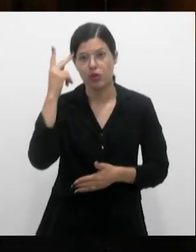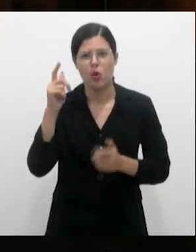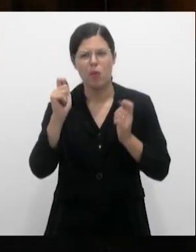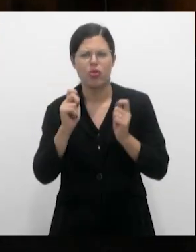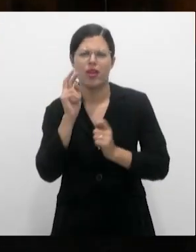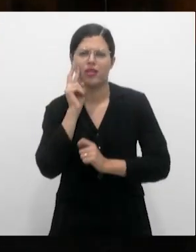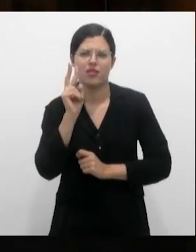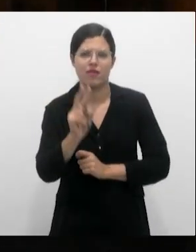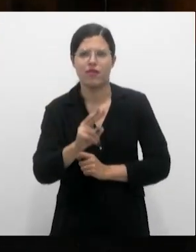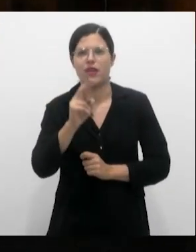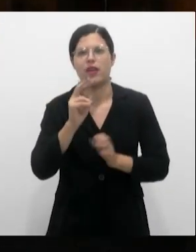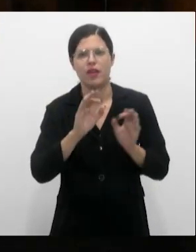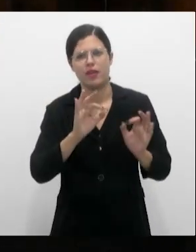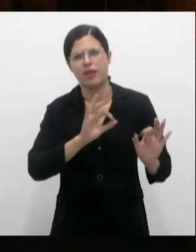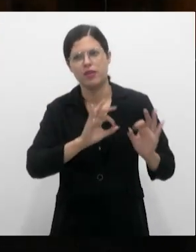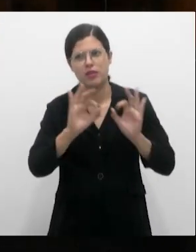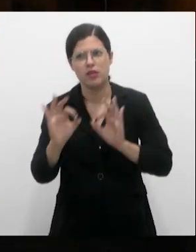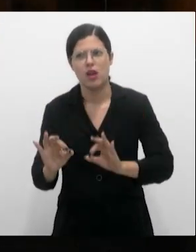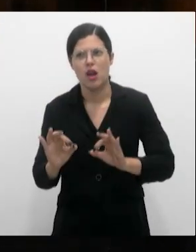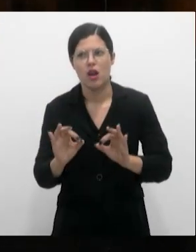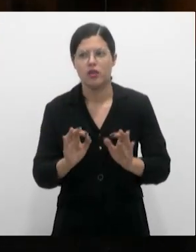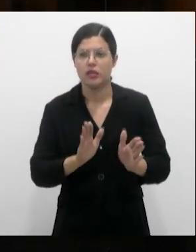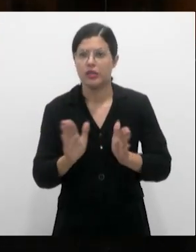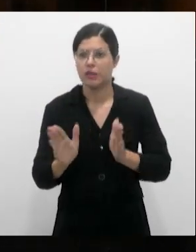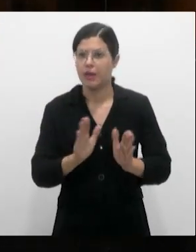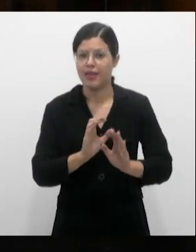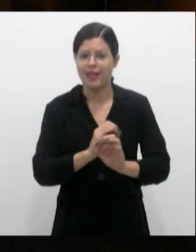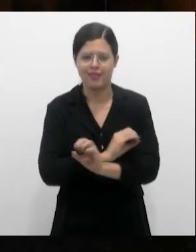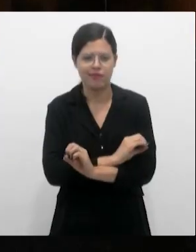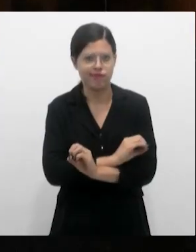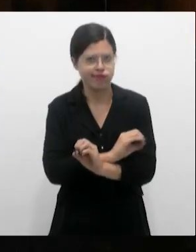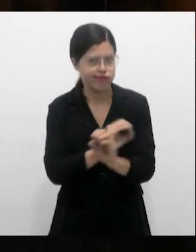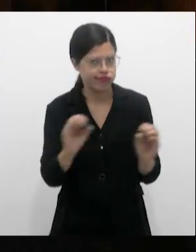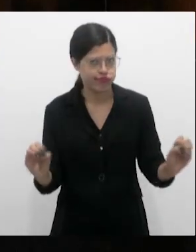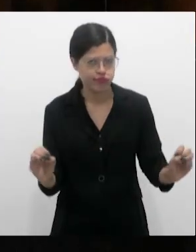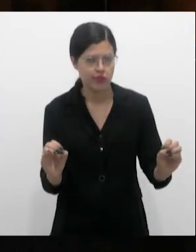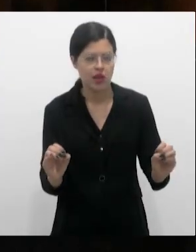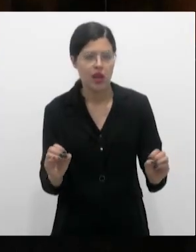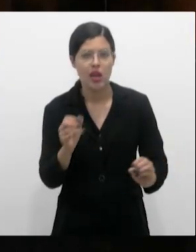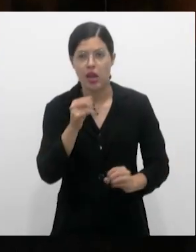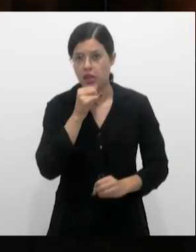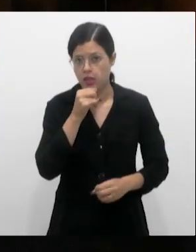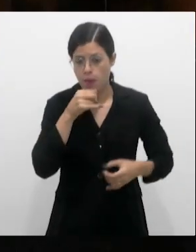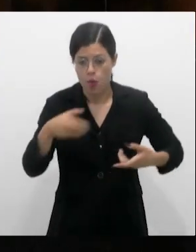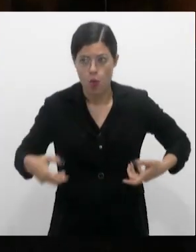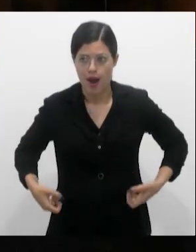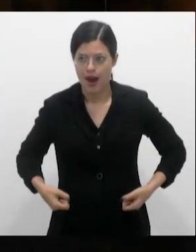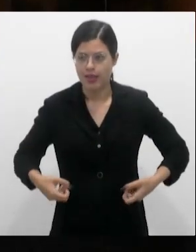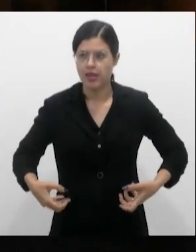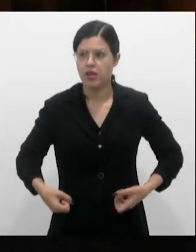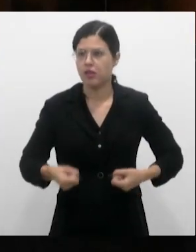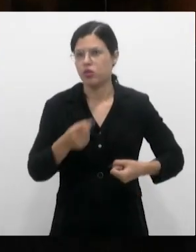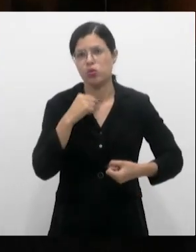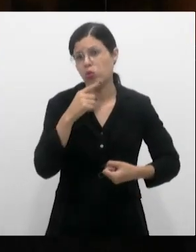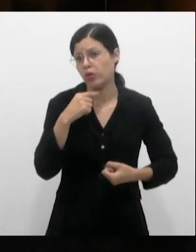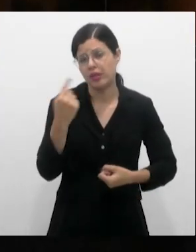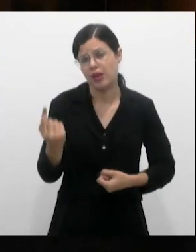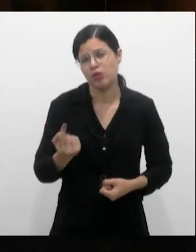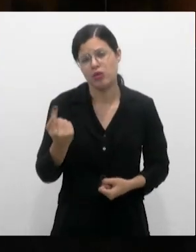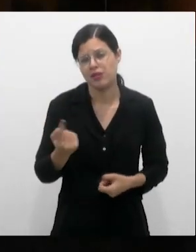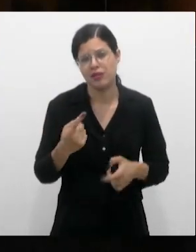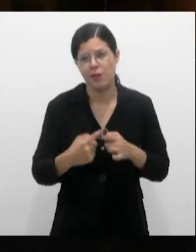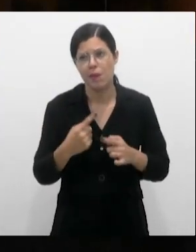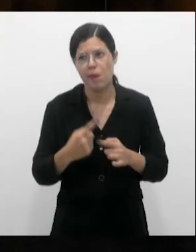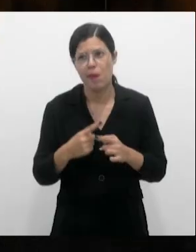demais estão nos assistindo, acessibilidade zero. Um cadeirante, por exemplo, não consegue embarcar sozinho, pois a